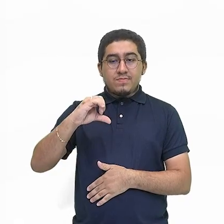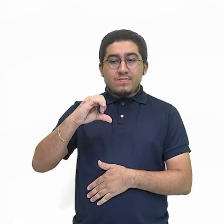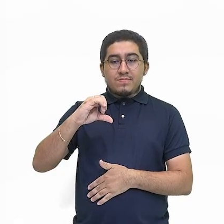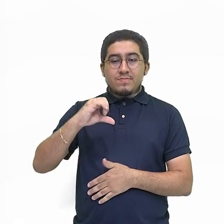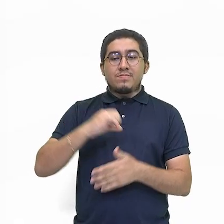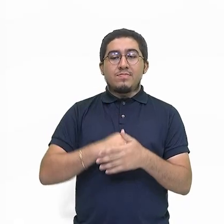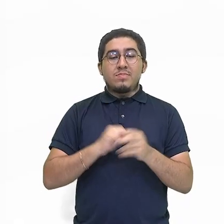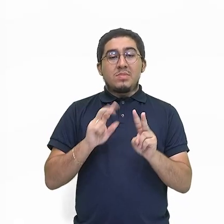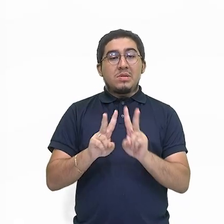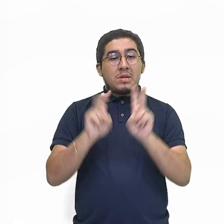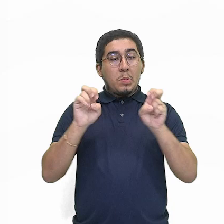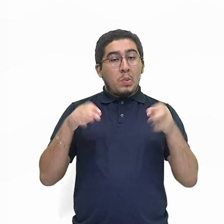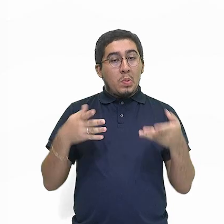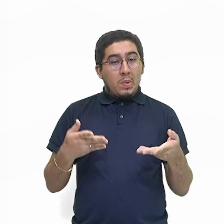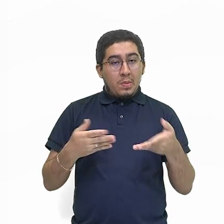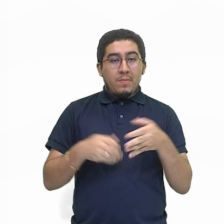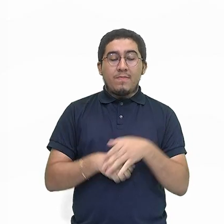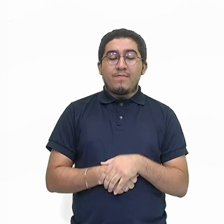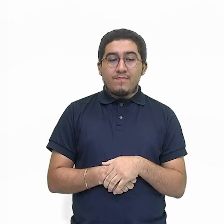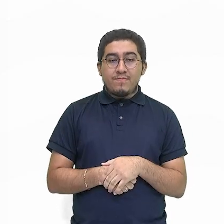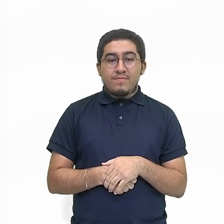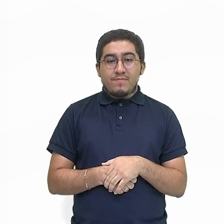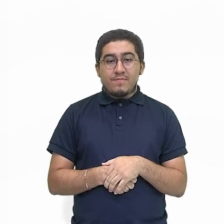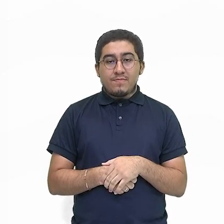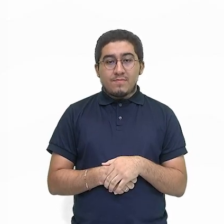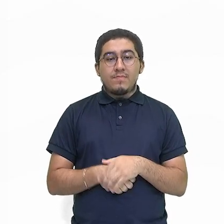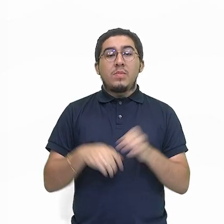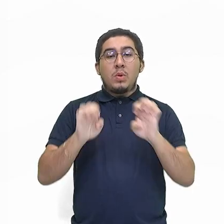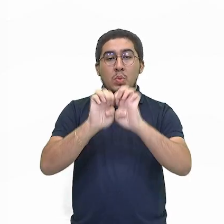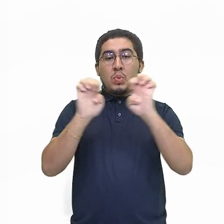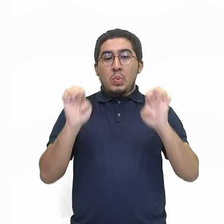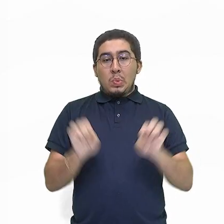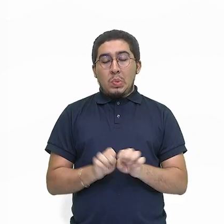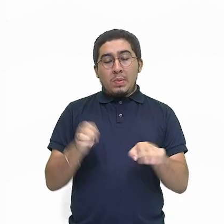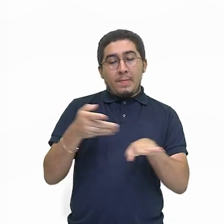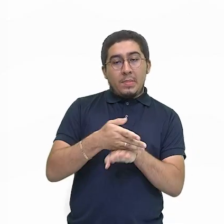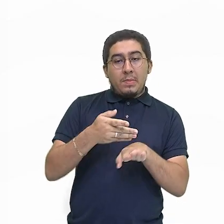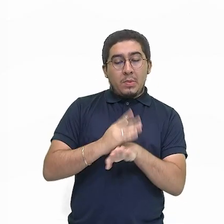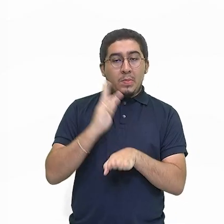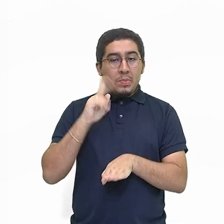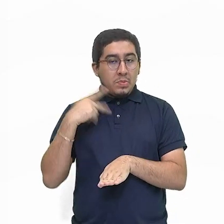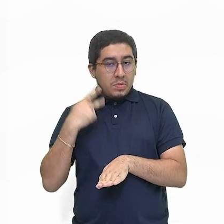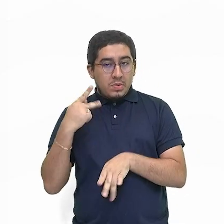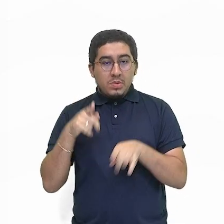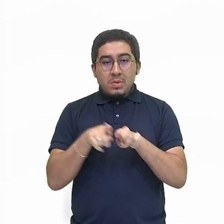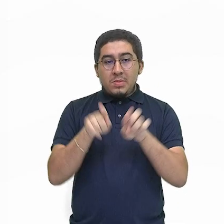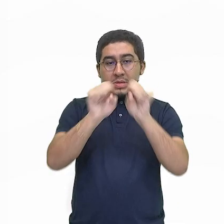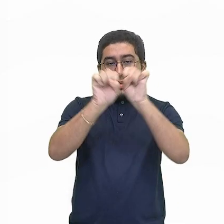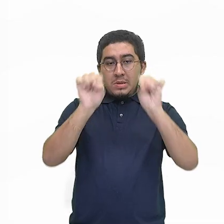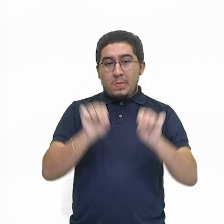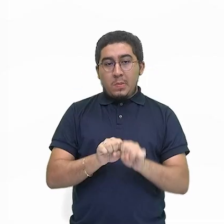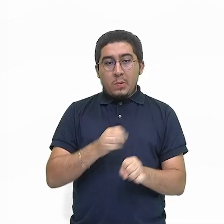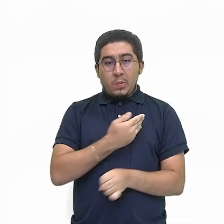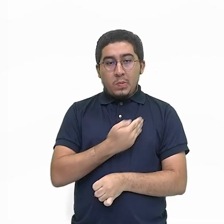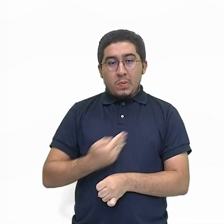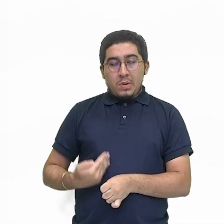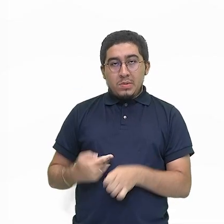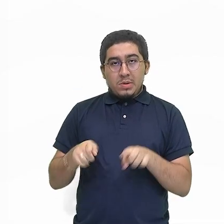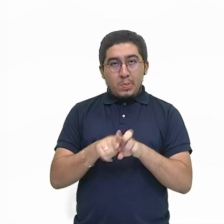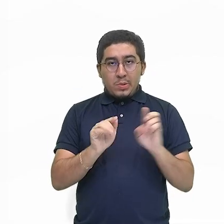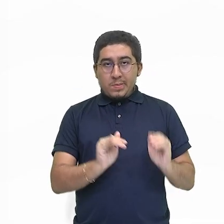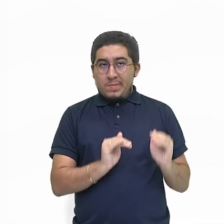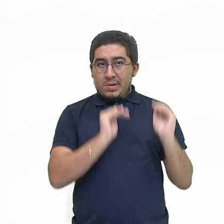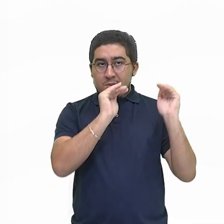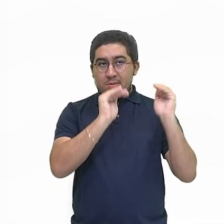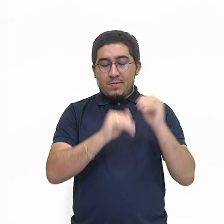que tem como objeto de conhecimento as formas de participação política, sistemas de